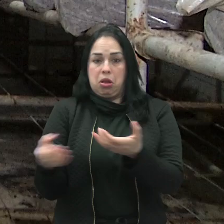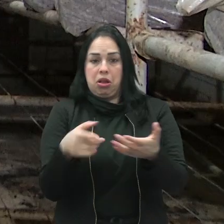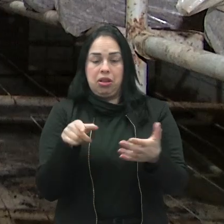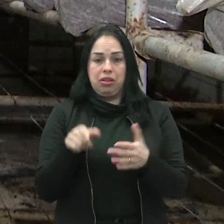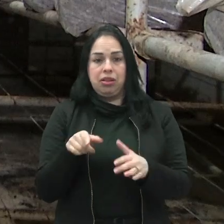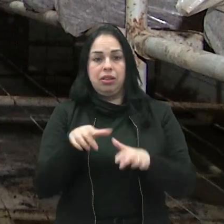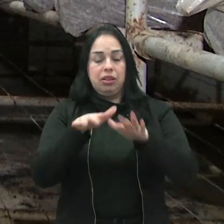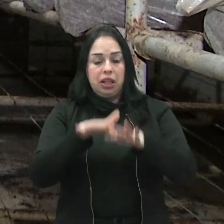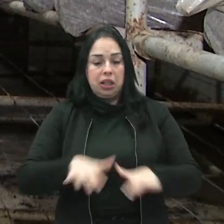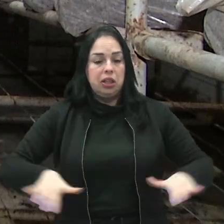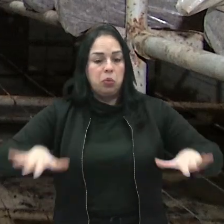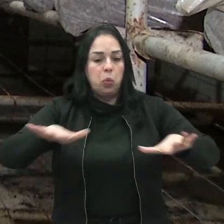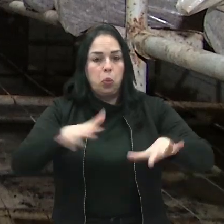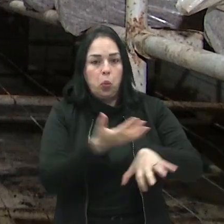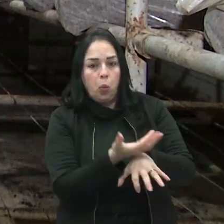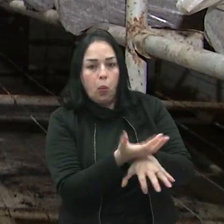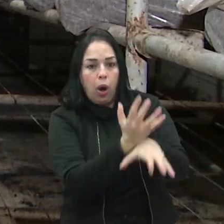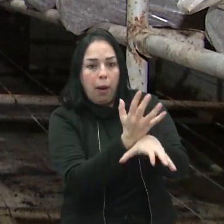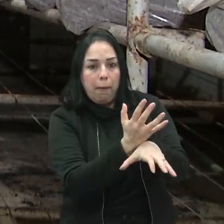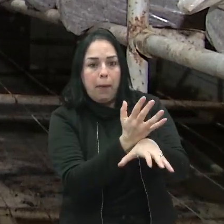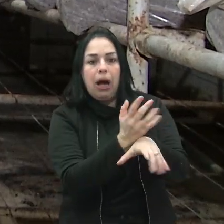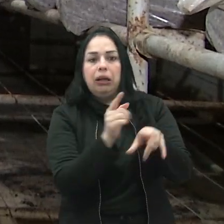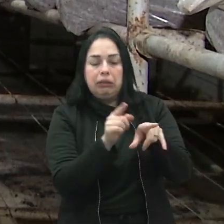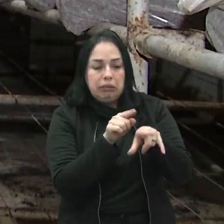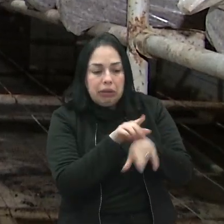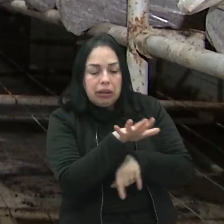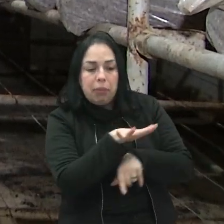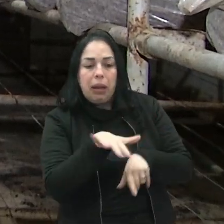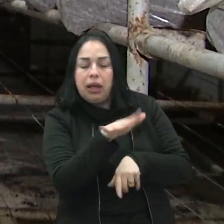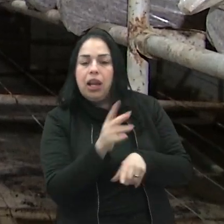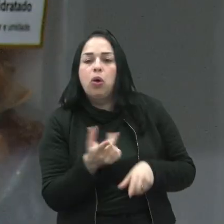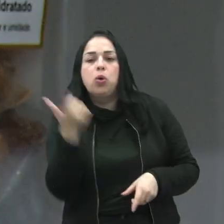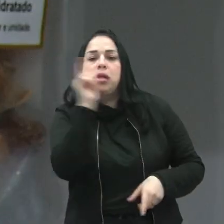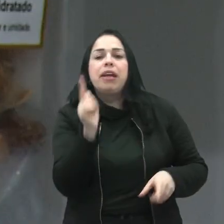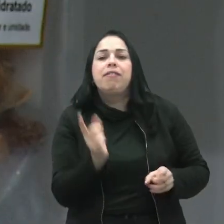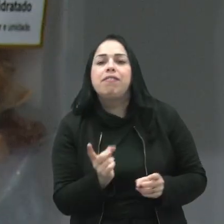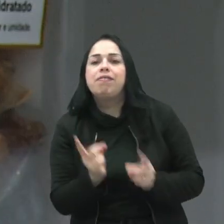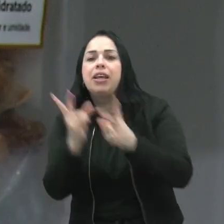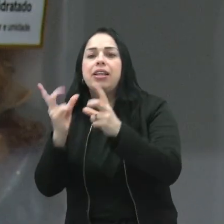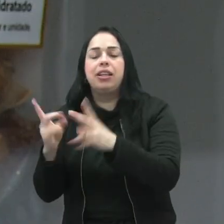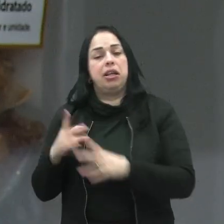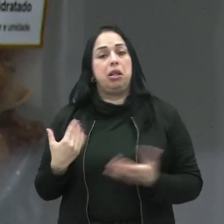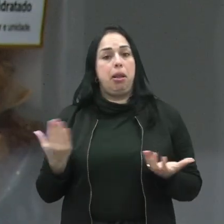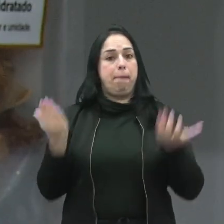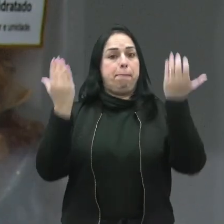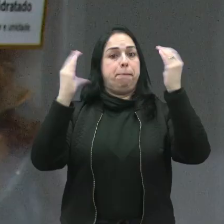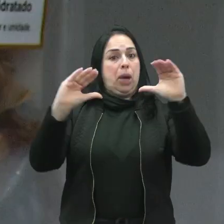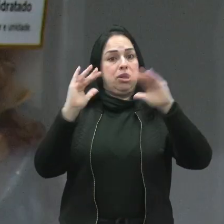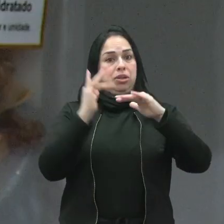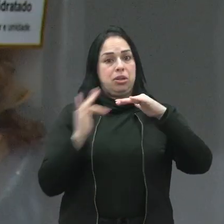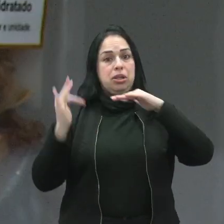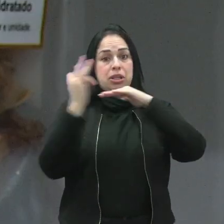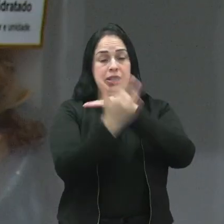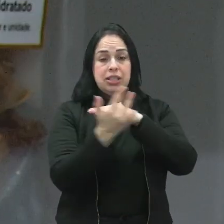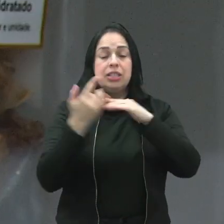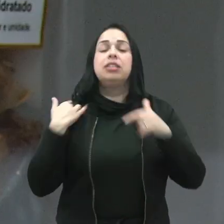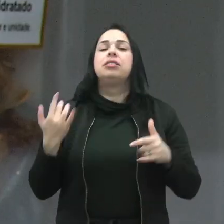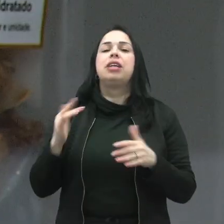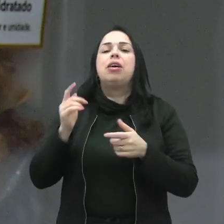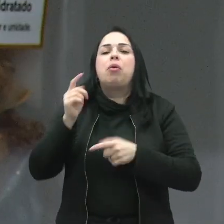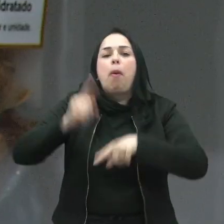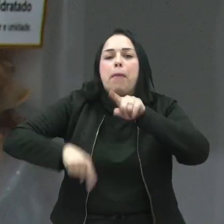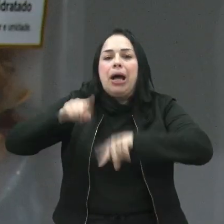as barreiras da cerca da ecofazenda através da internet. Nas redes sociais, são divulgados os